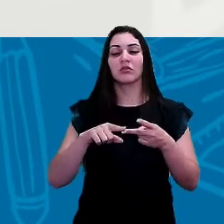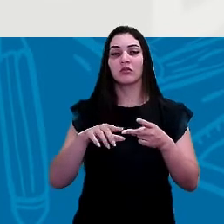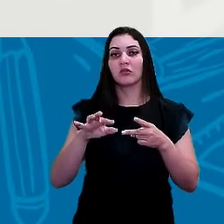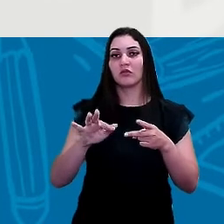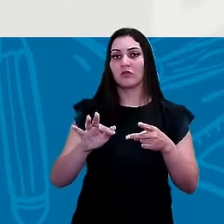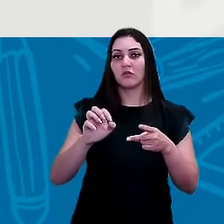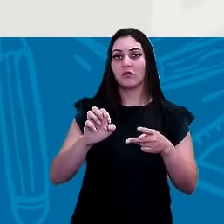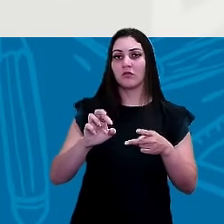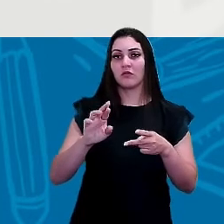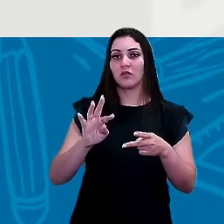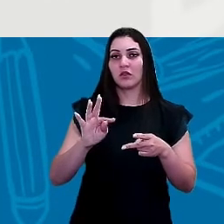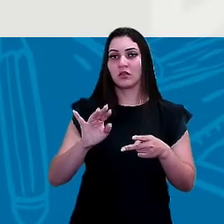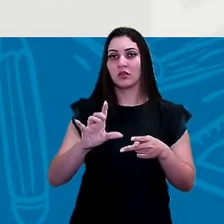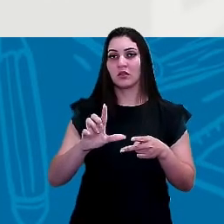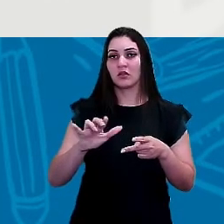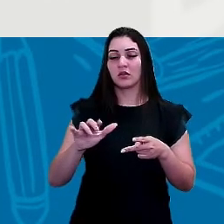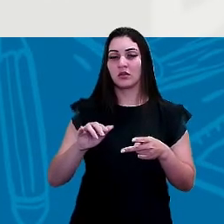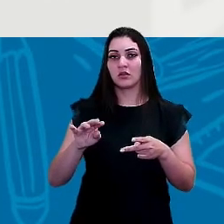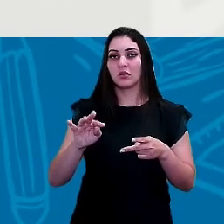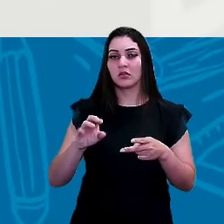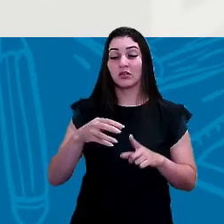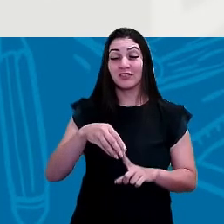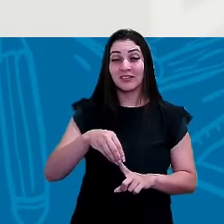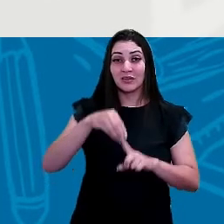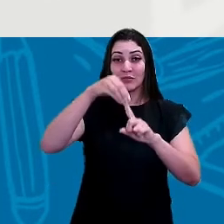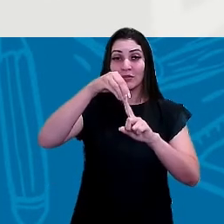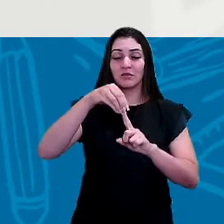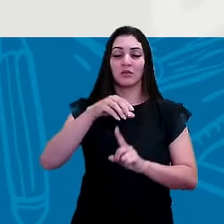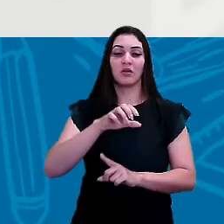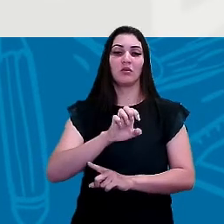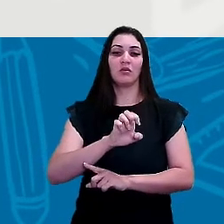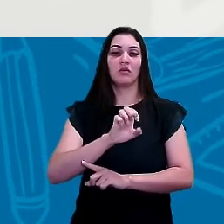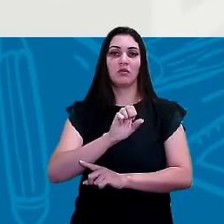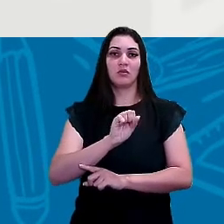principalmente esgoto. Essas são as principais causas de